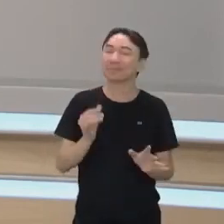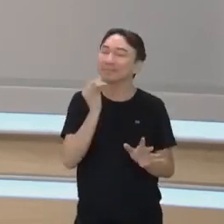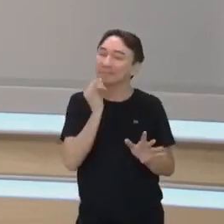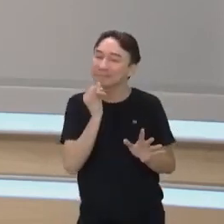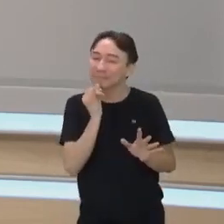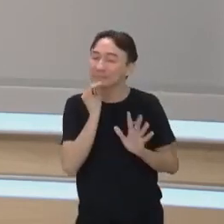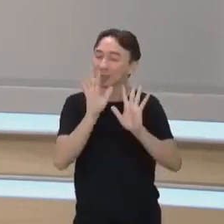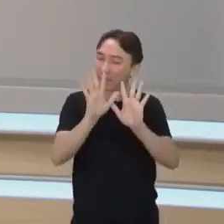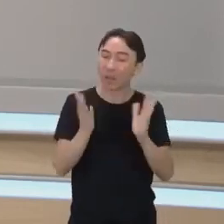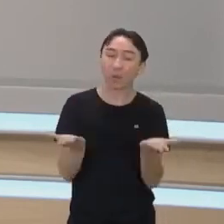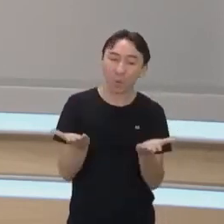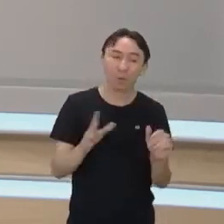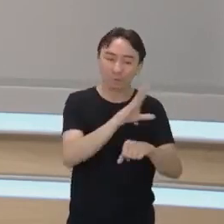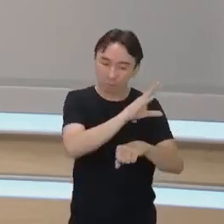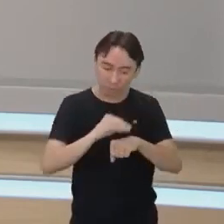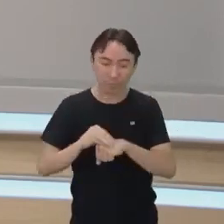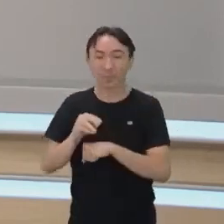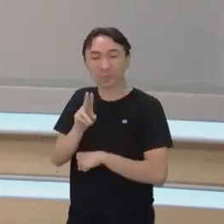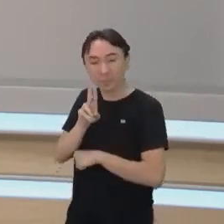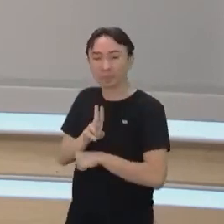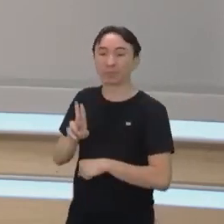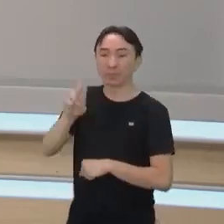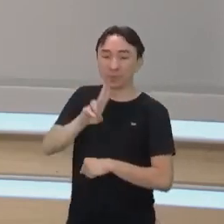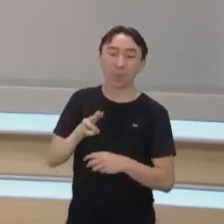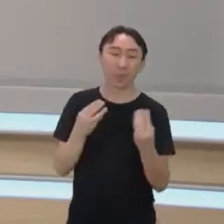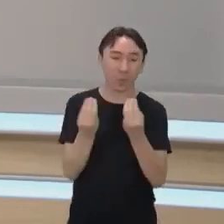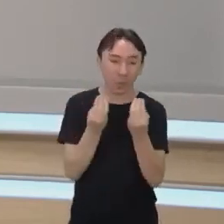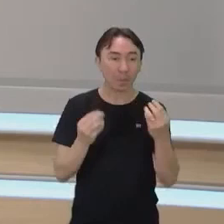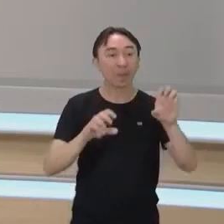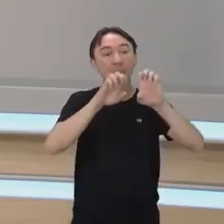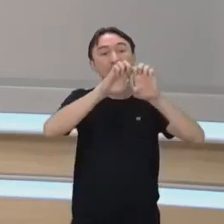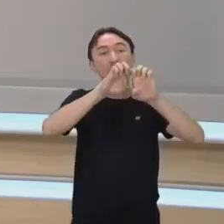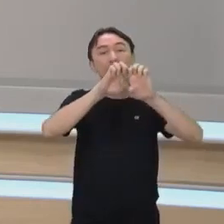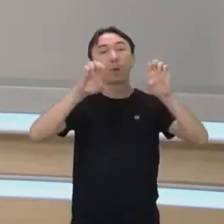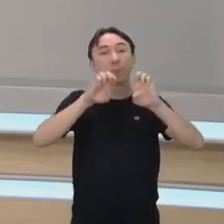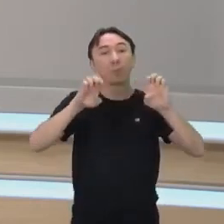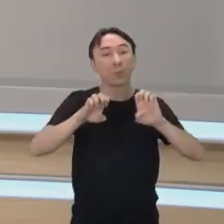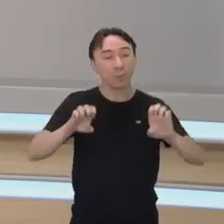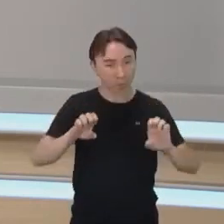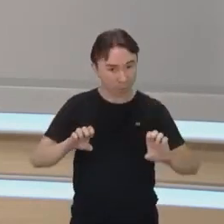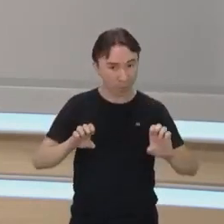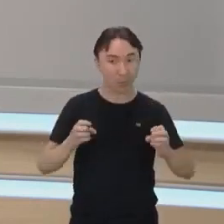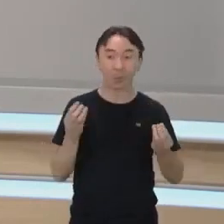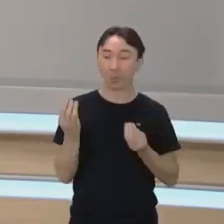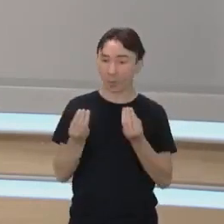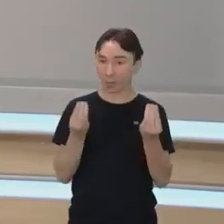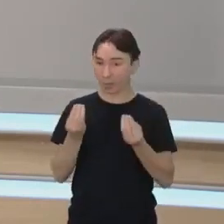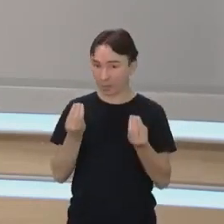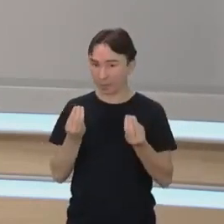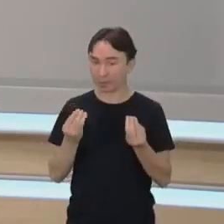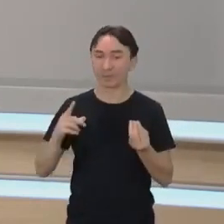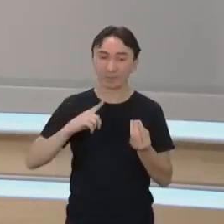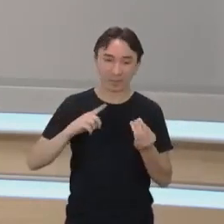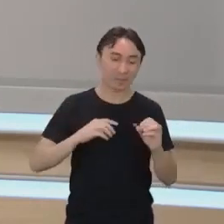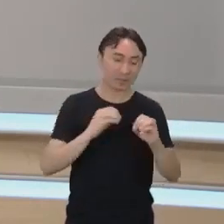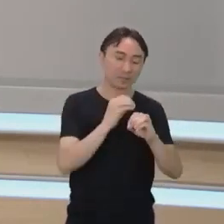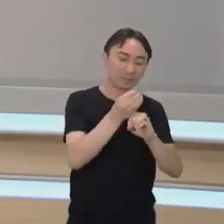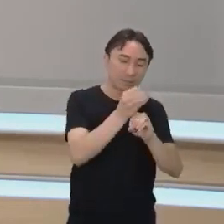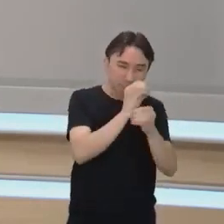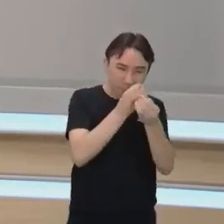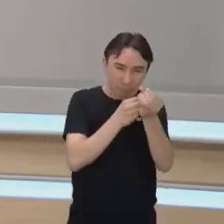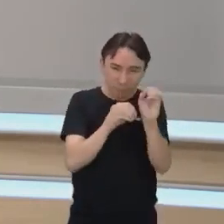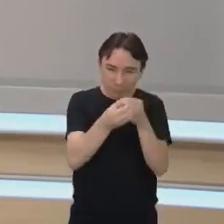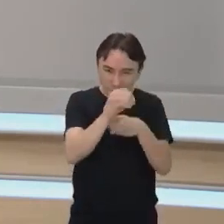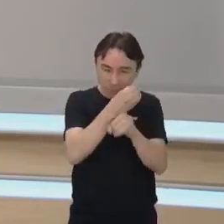forma que é feito então, a estrutura do calcário, né? De como que se dá a formação de uma partícula a nível